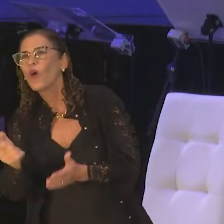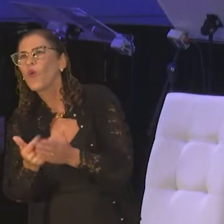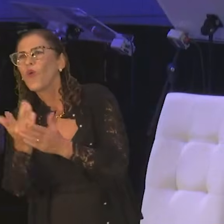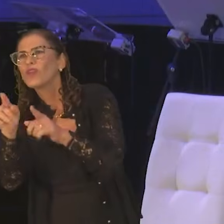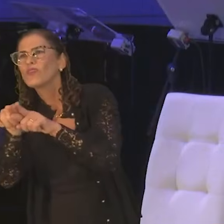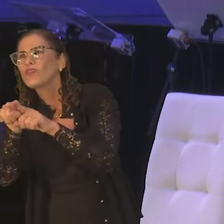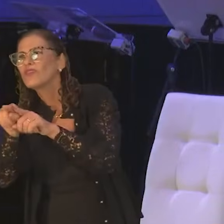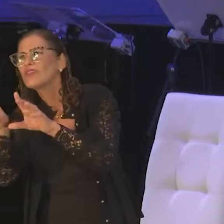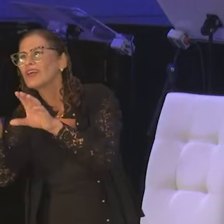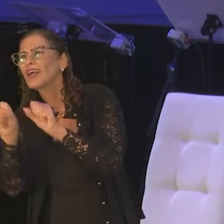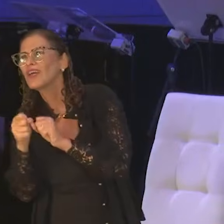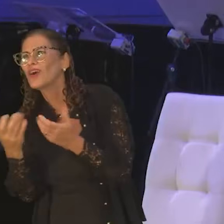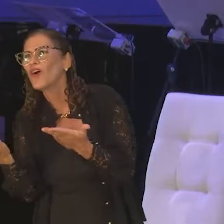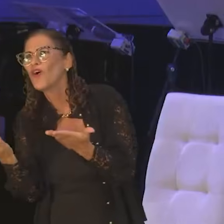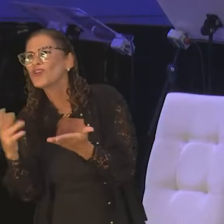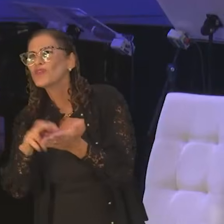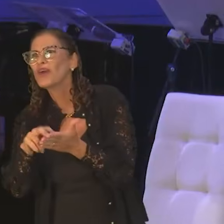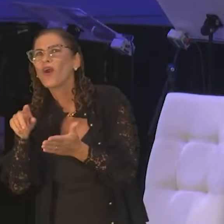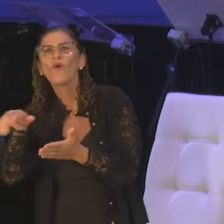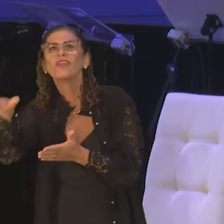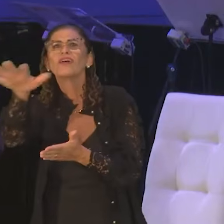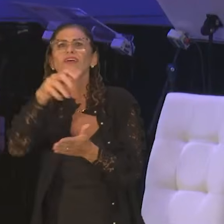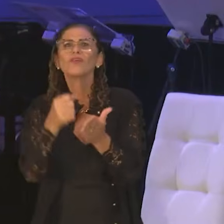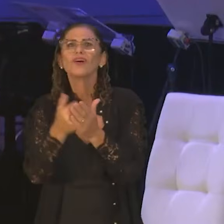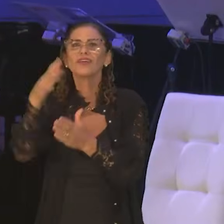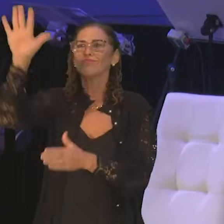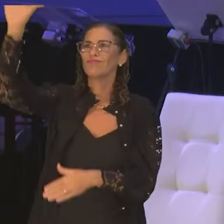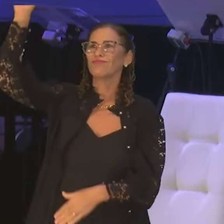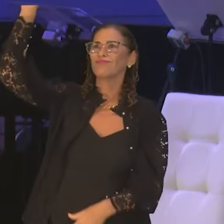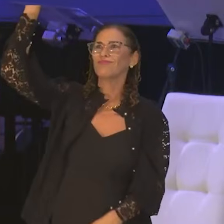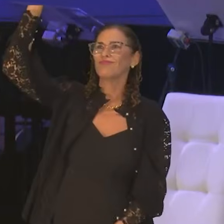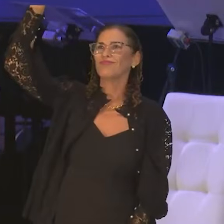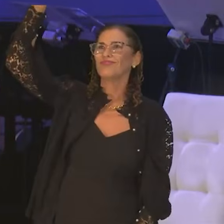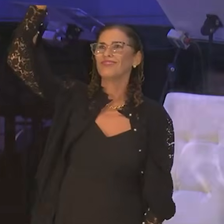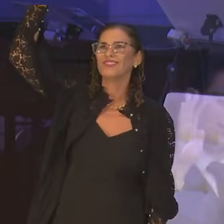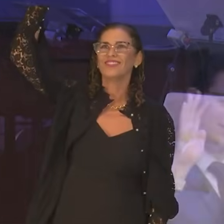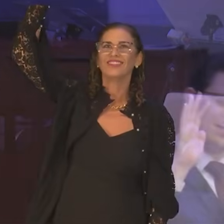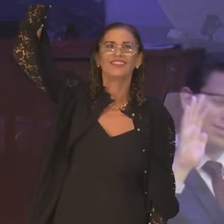irmãos eu ganhei nessa noite, nessa manhã aqui nessa igreja? Levanta a mão.